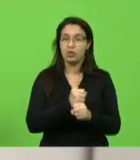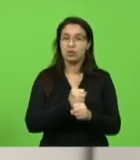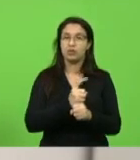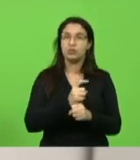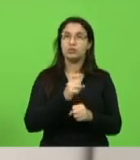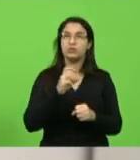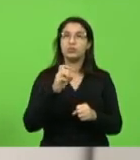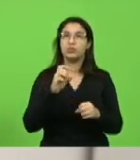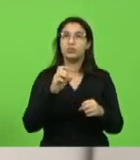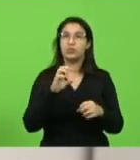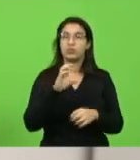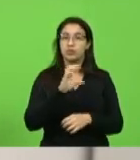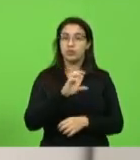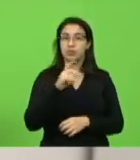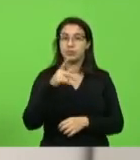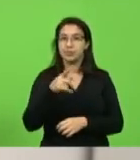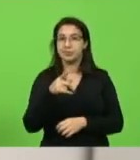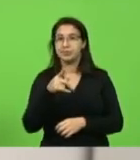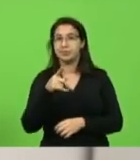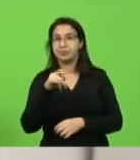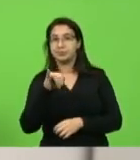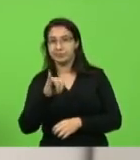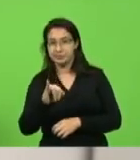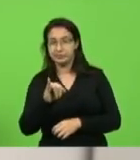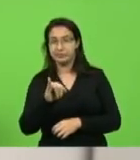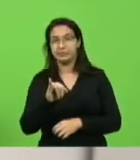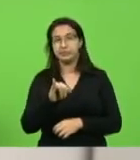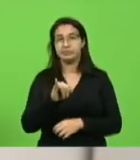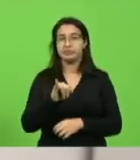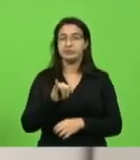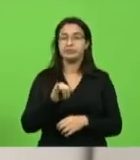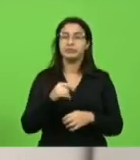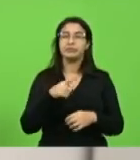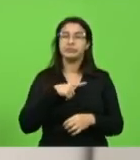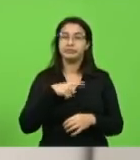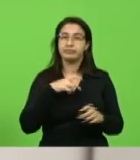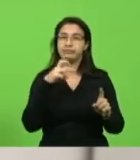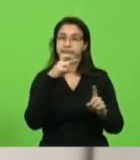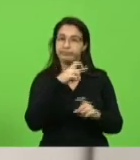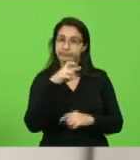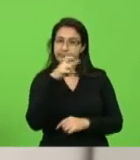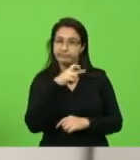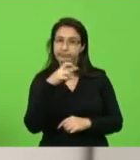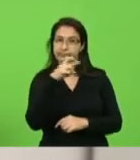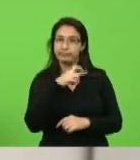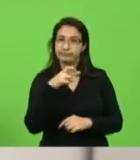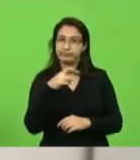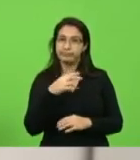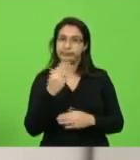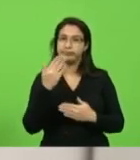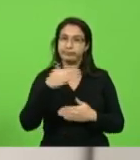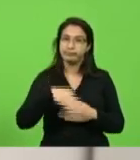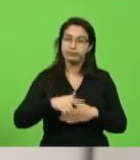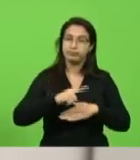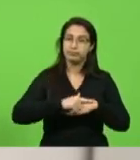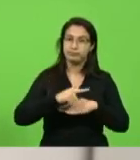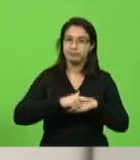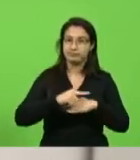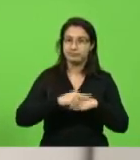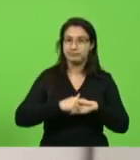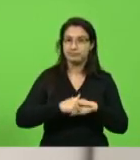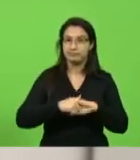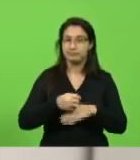para apurar fato determinado, consistente na investigação de atos ilícitos relacionados à dispensa de